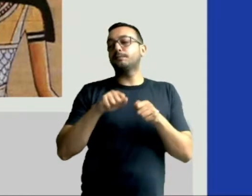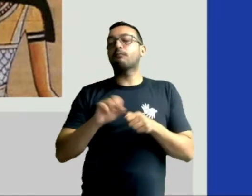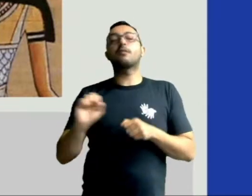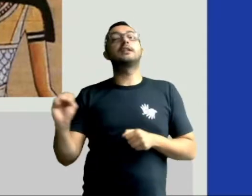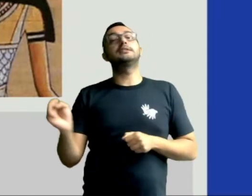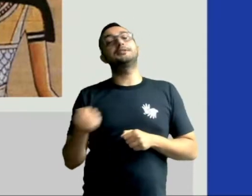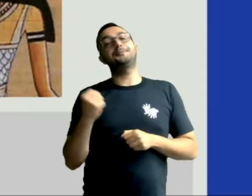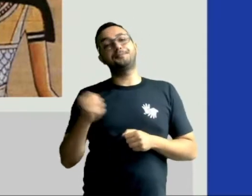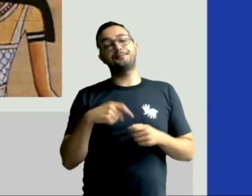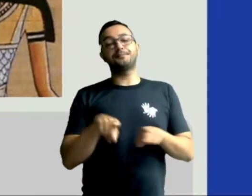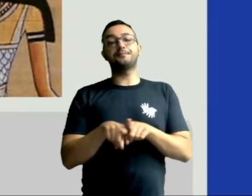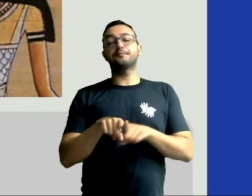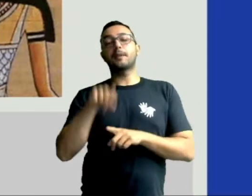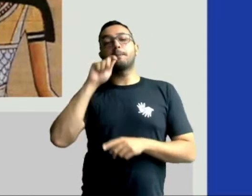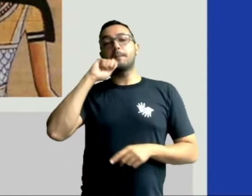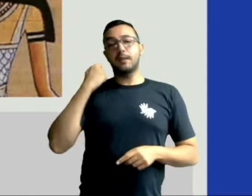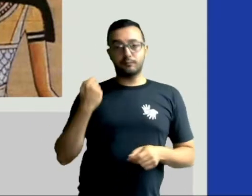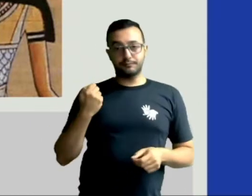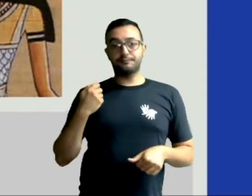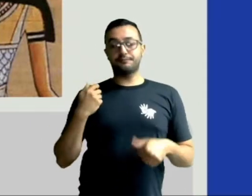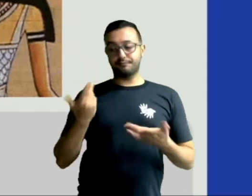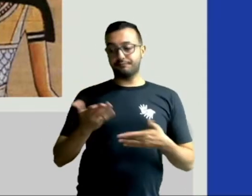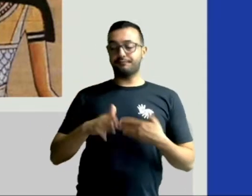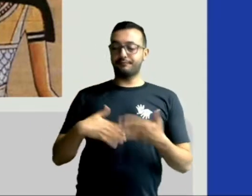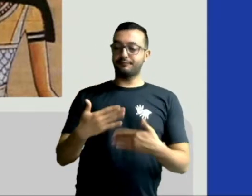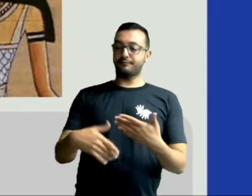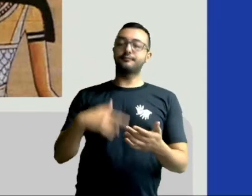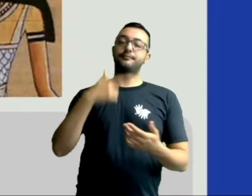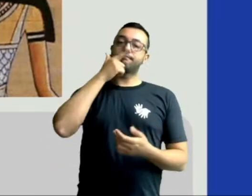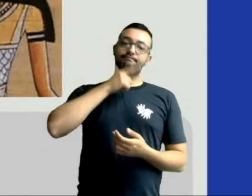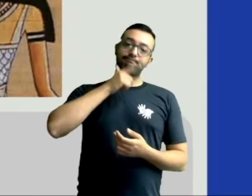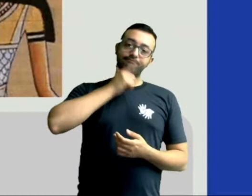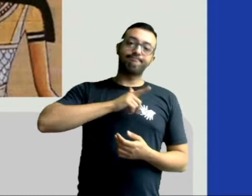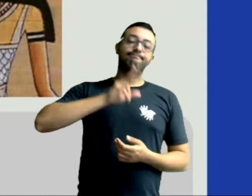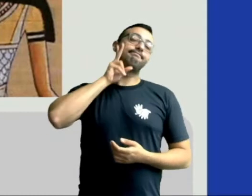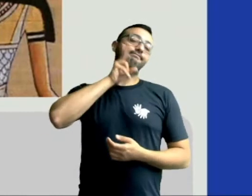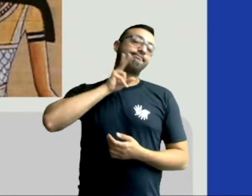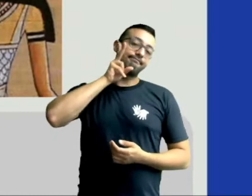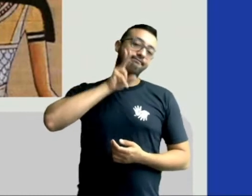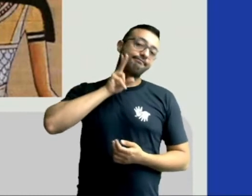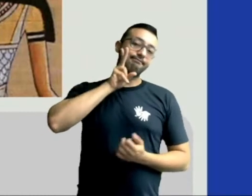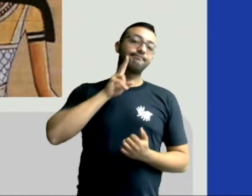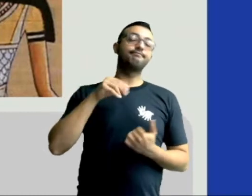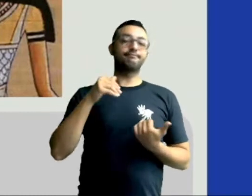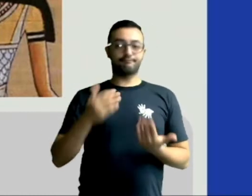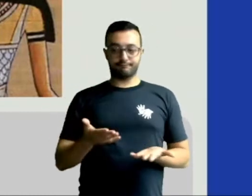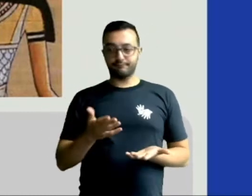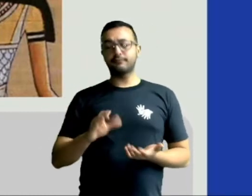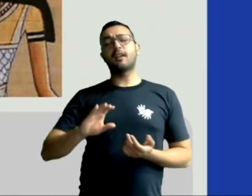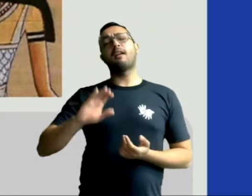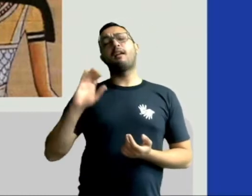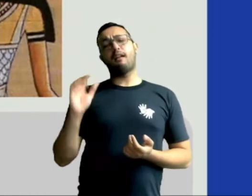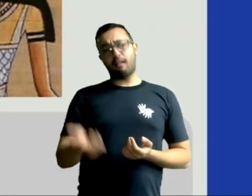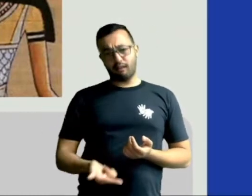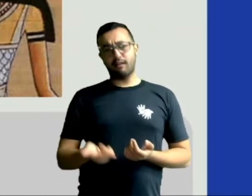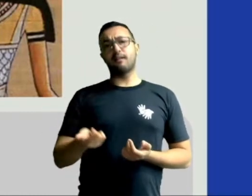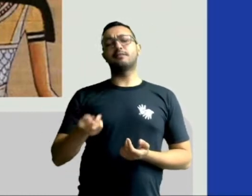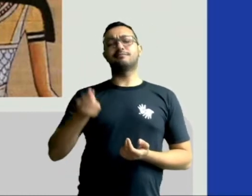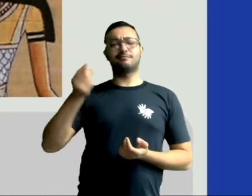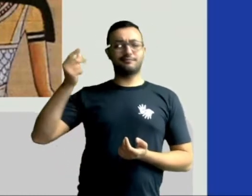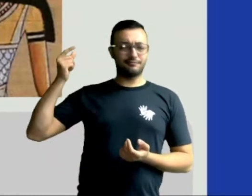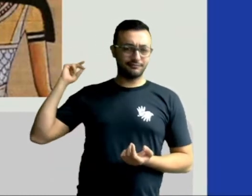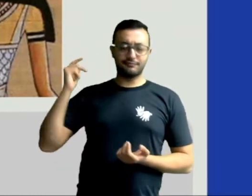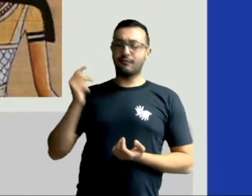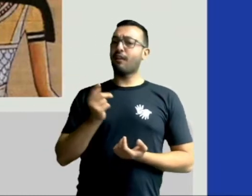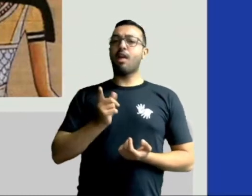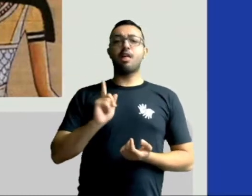cerveja e na produção de pães, né? E posteriormente queijos e vinhos. Ou seja, é claro que lá naquele tempo